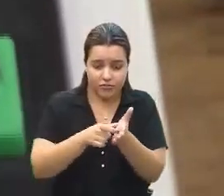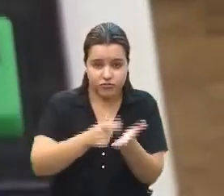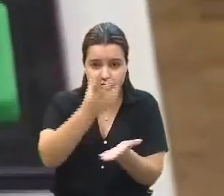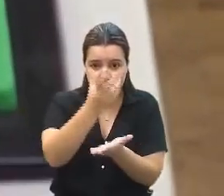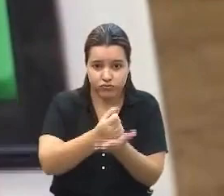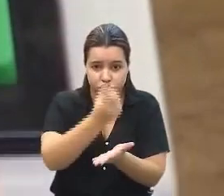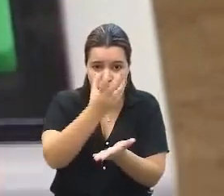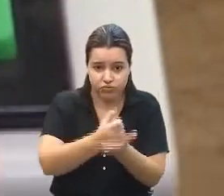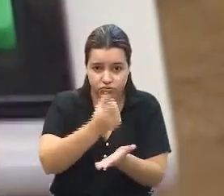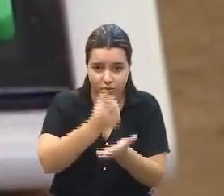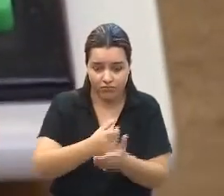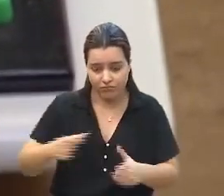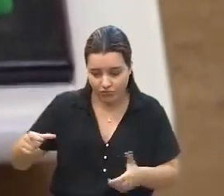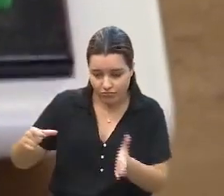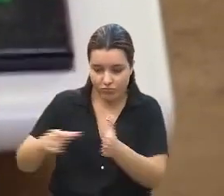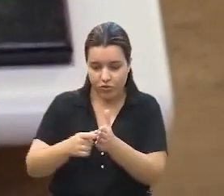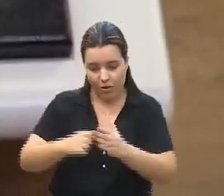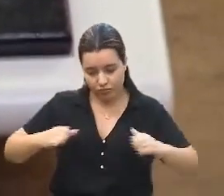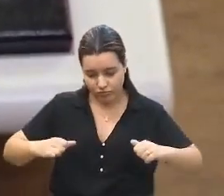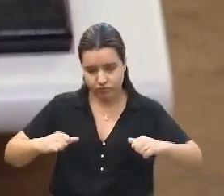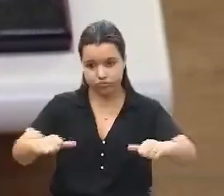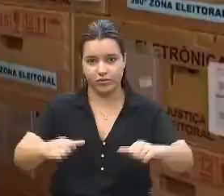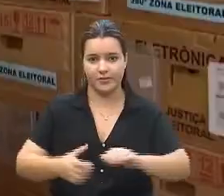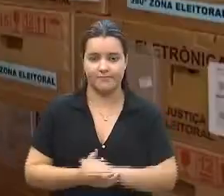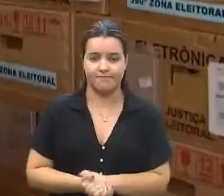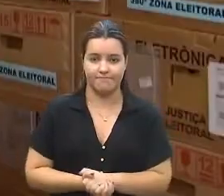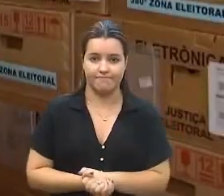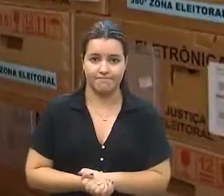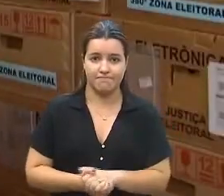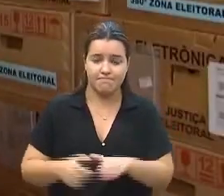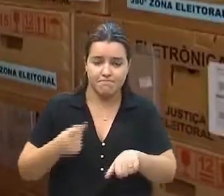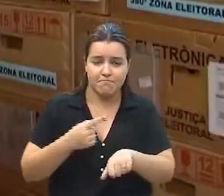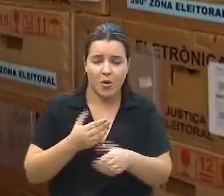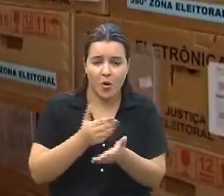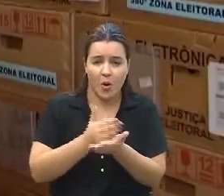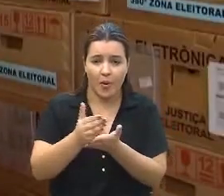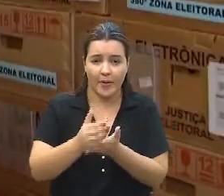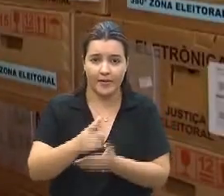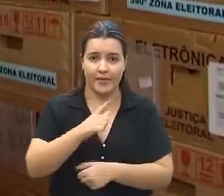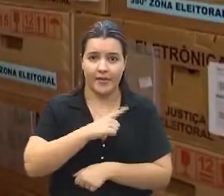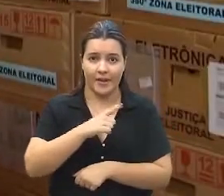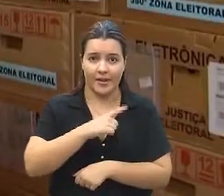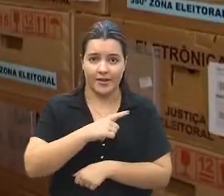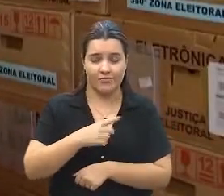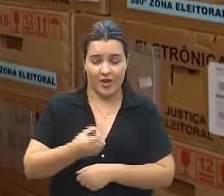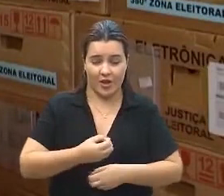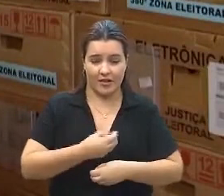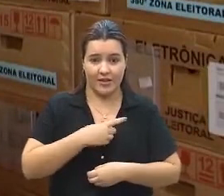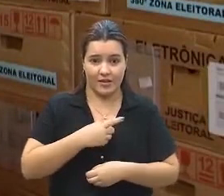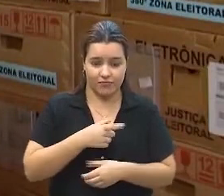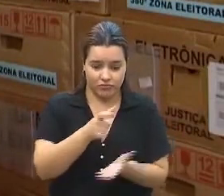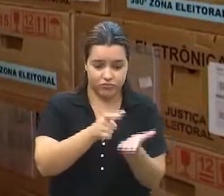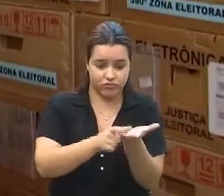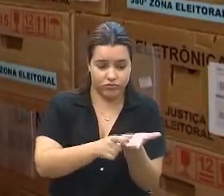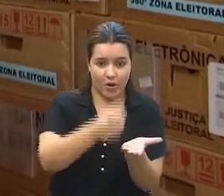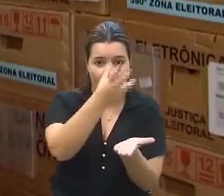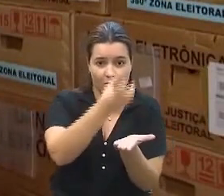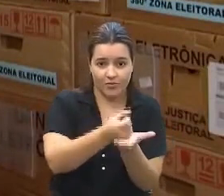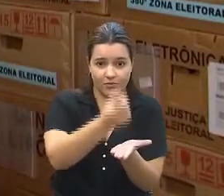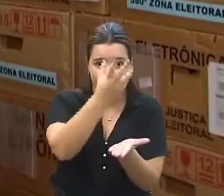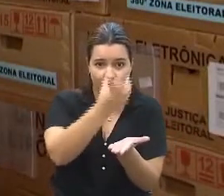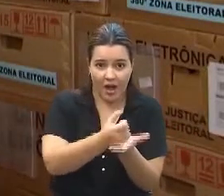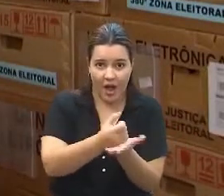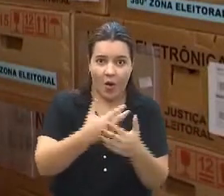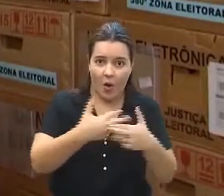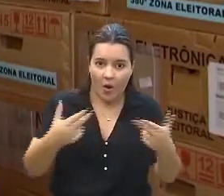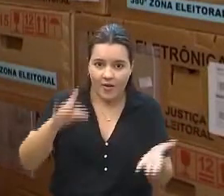e também a carga e lacração das urnas. O primeiro momento dessa cerimônia, a gente gera as mídias. Dentro dessas mídias vão conter os sistemas